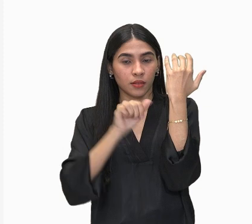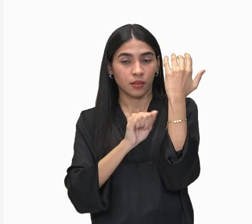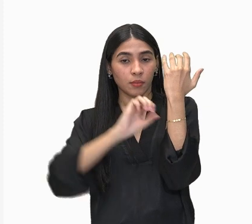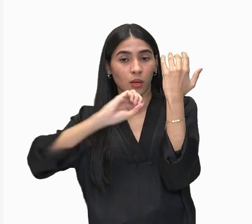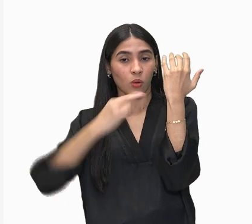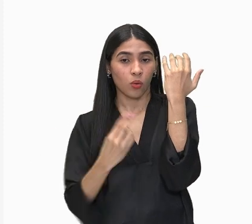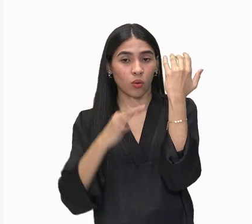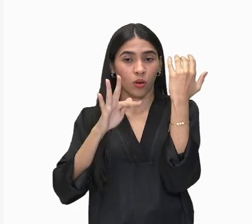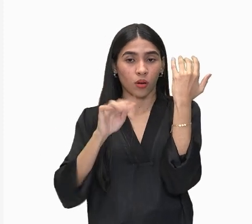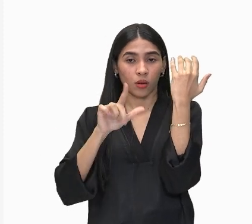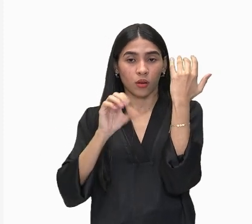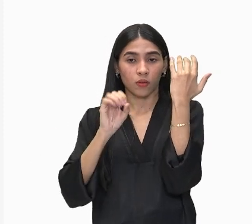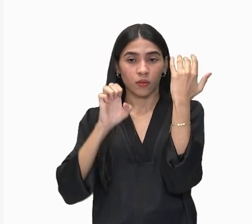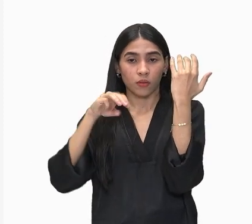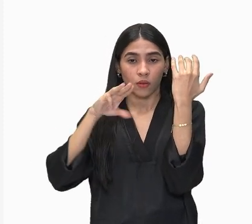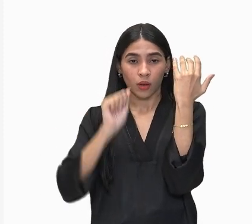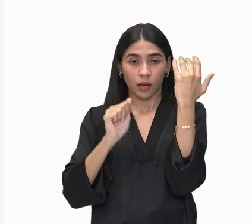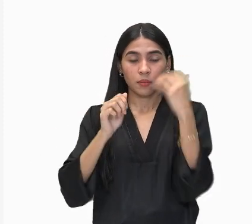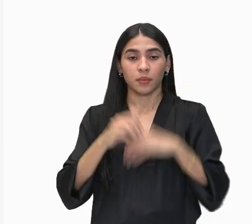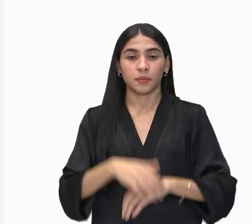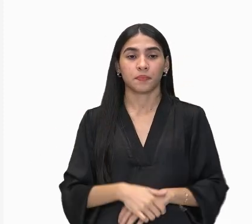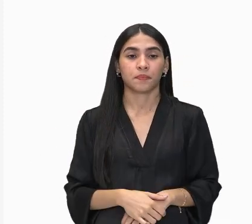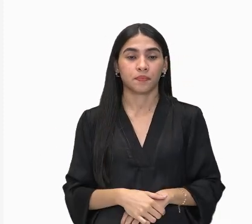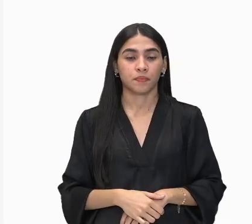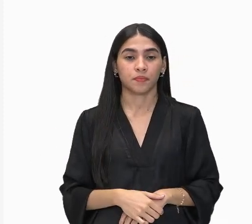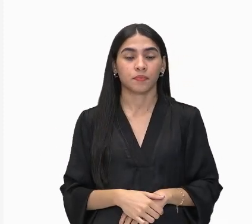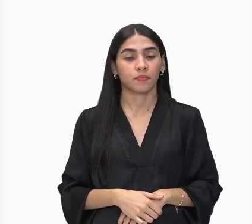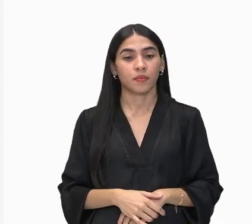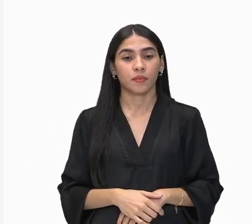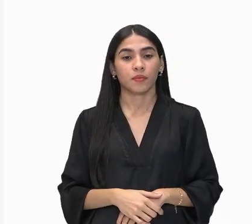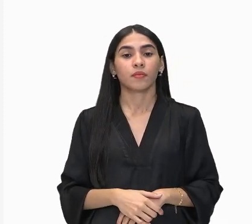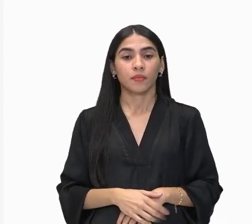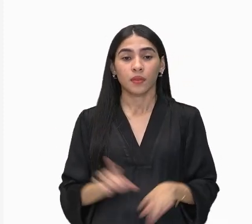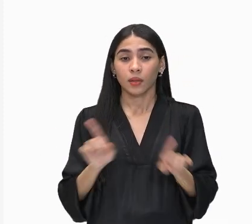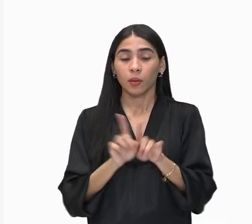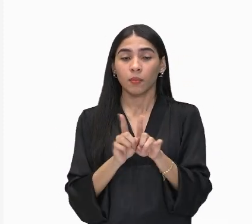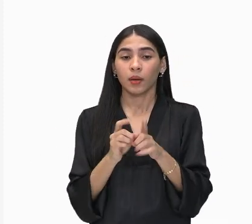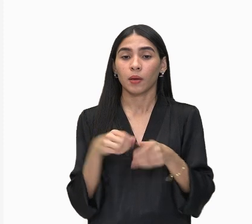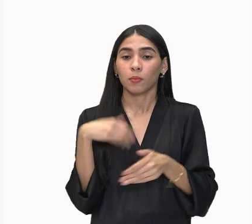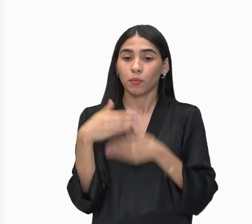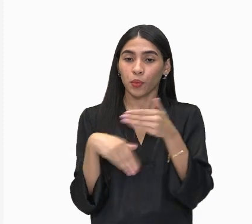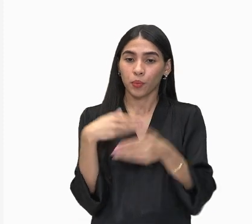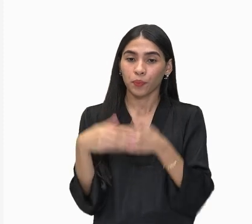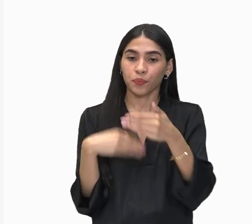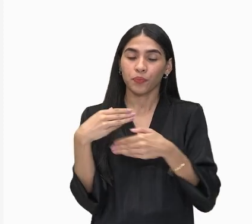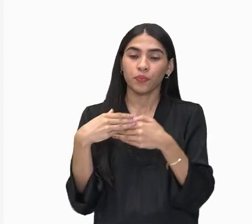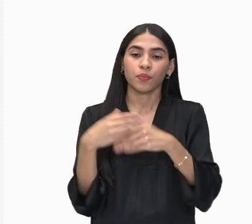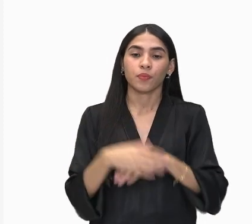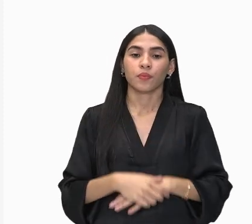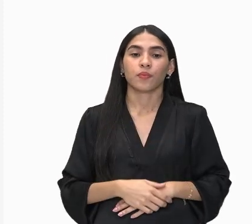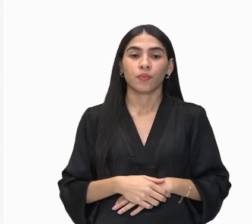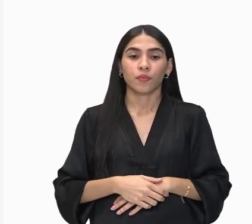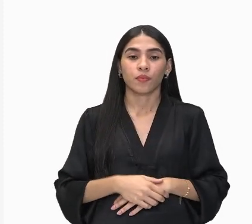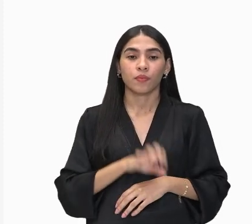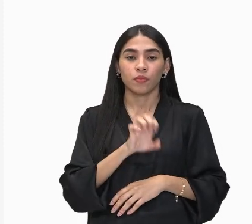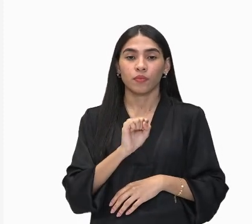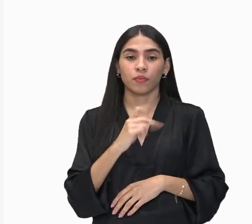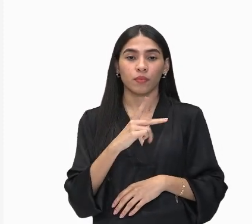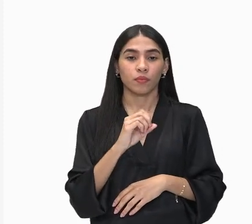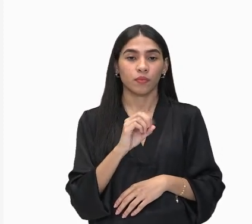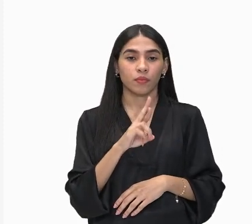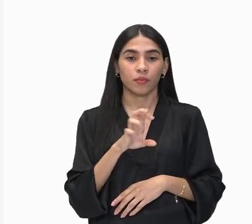bruta, respectivamente, e seiva elaborada. E a reprodução deles, assim como do grupo anterior, é por